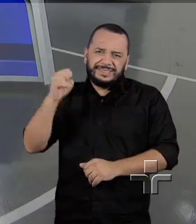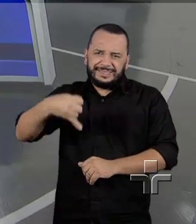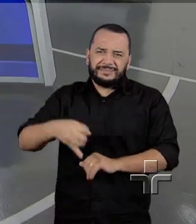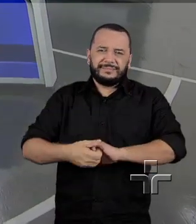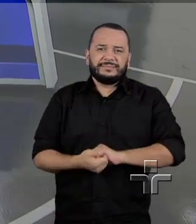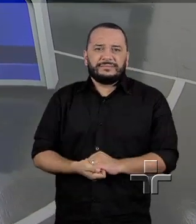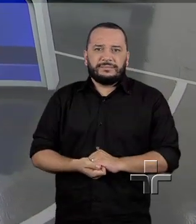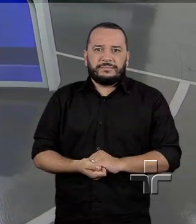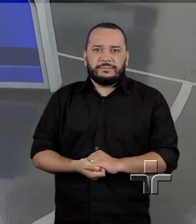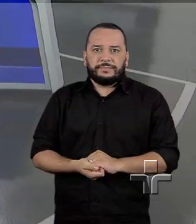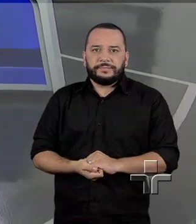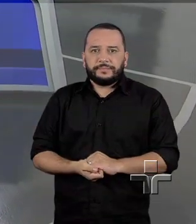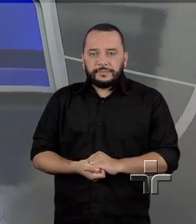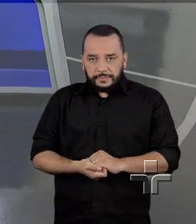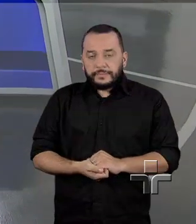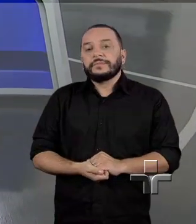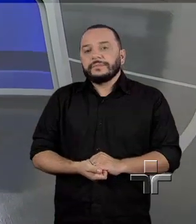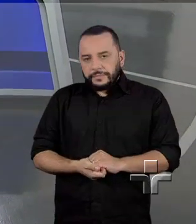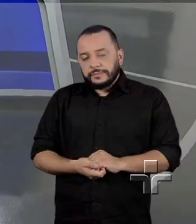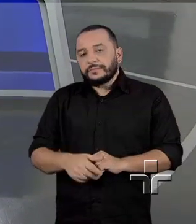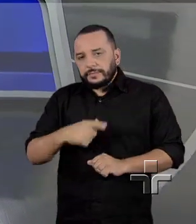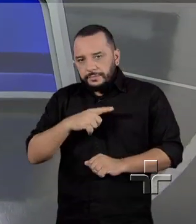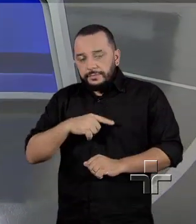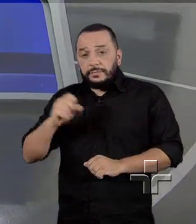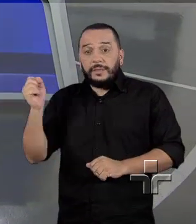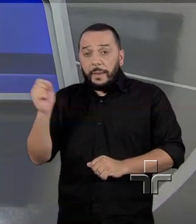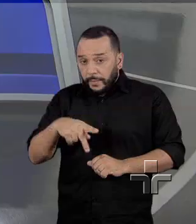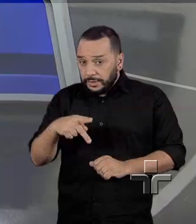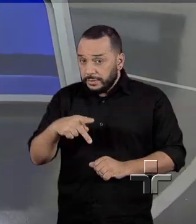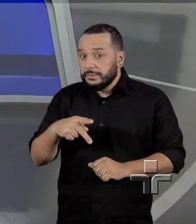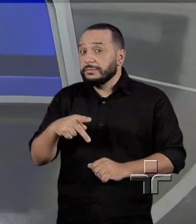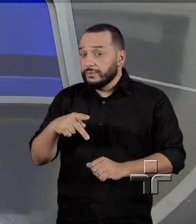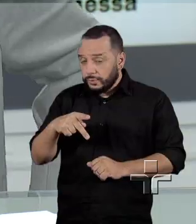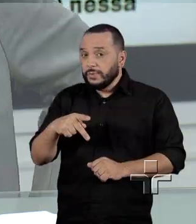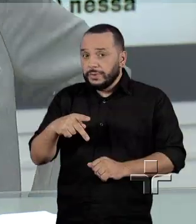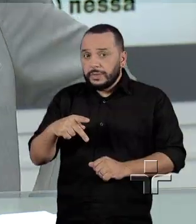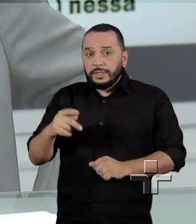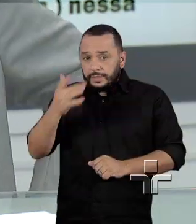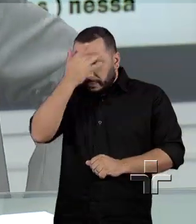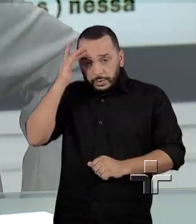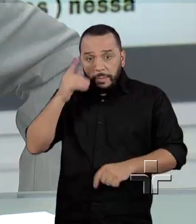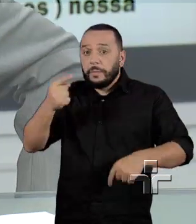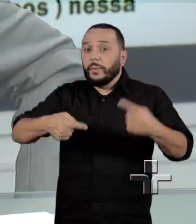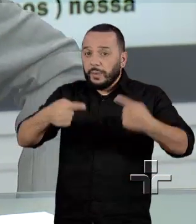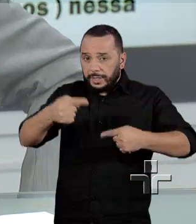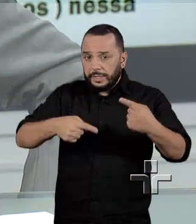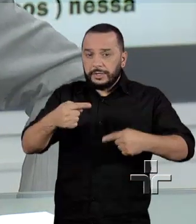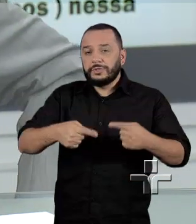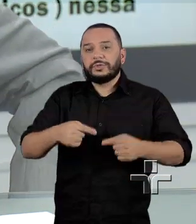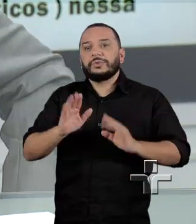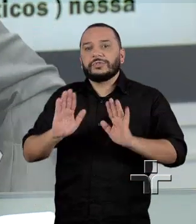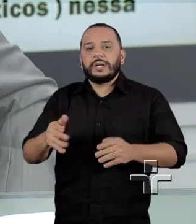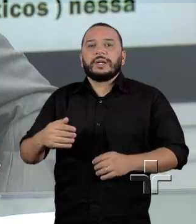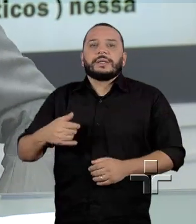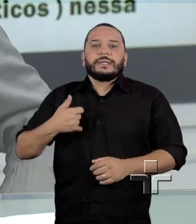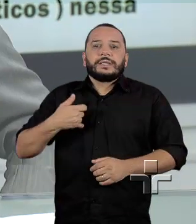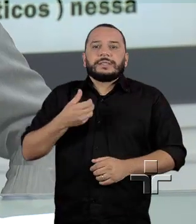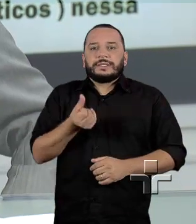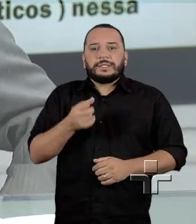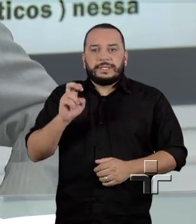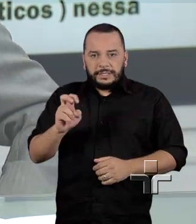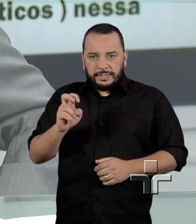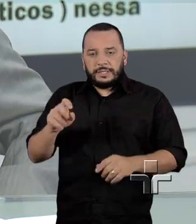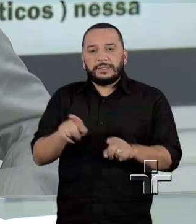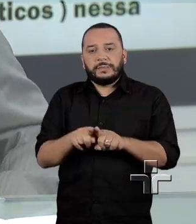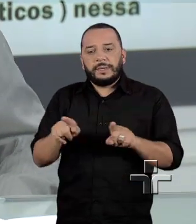Pode virar para cá, Galdês, por gentileza. Com a aposentadoria, eles só têm que se aposentar aos 65 anos, contribuição de